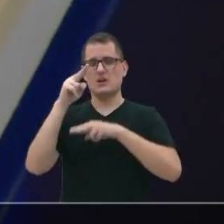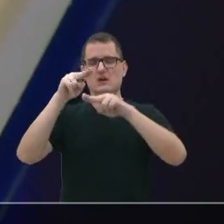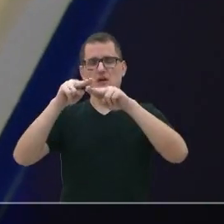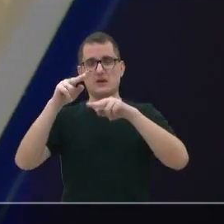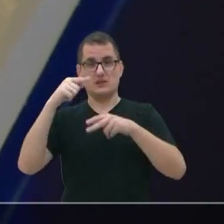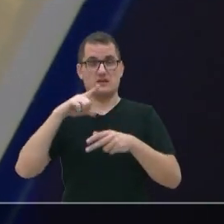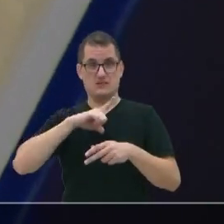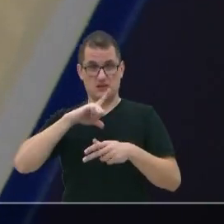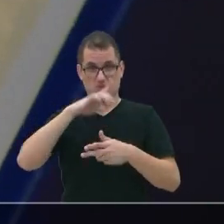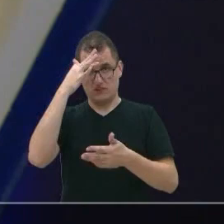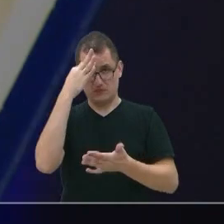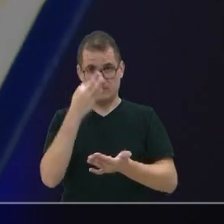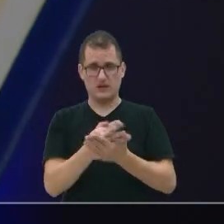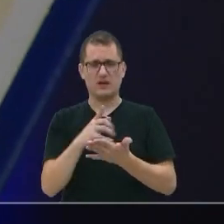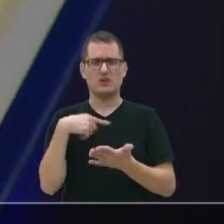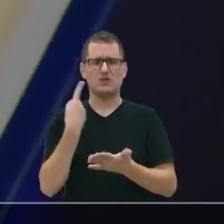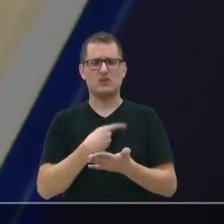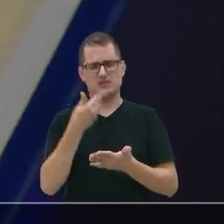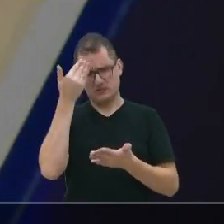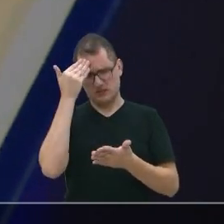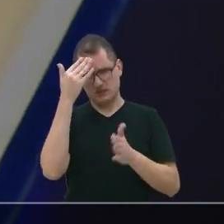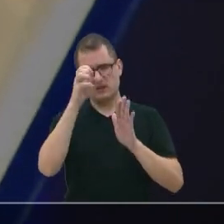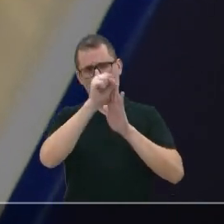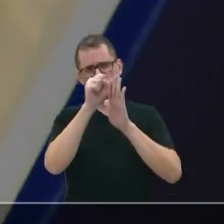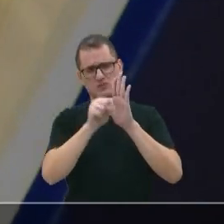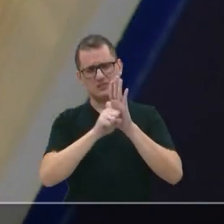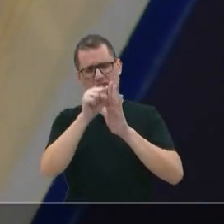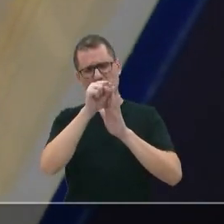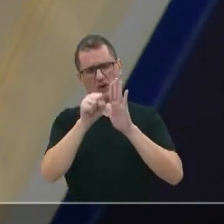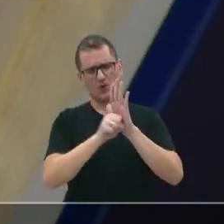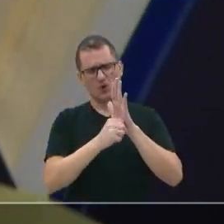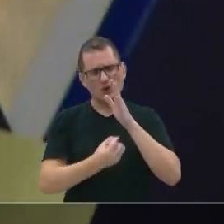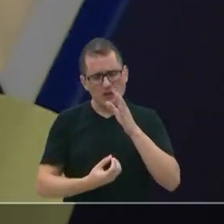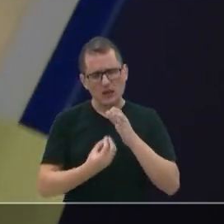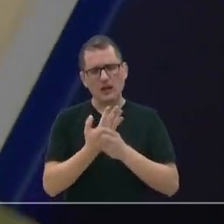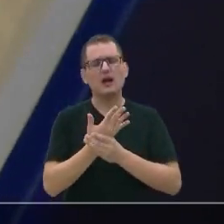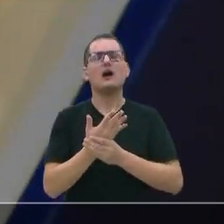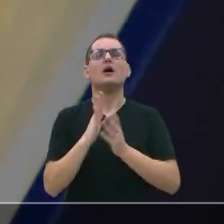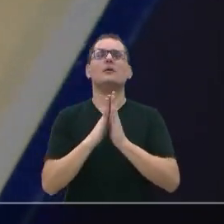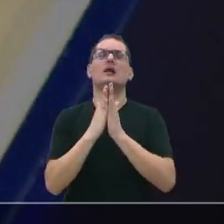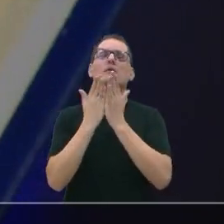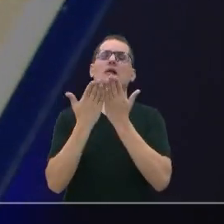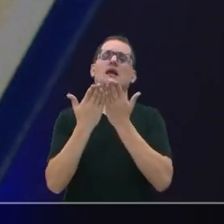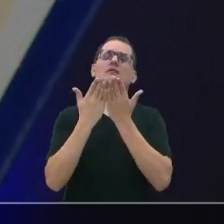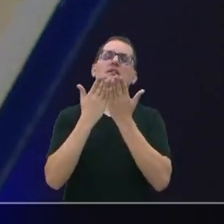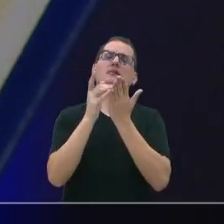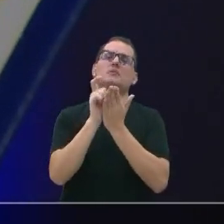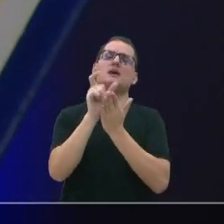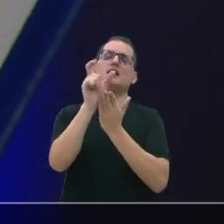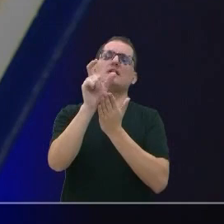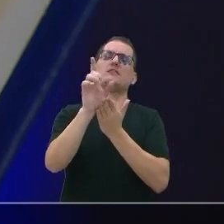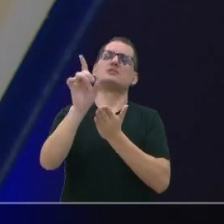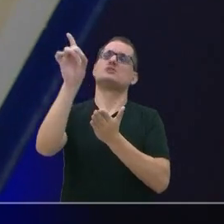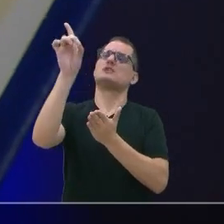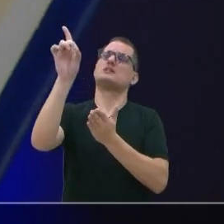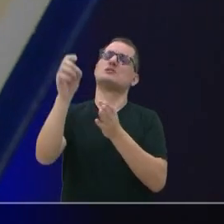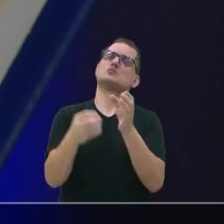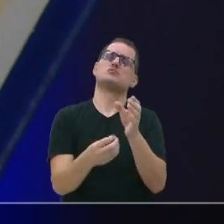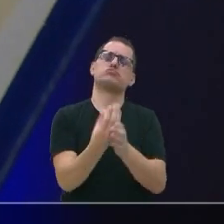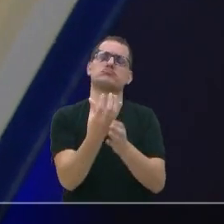que os séculos foram formados pela palavra de Deus, pelo Ruá, e que se